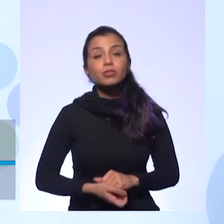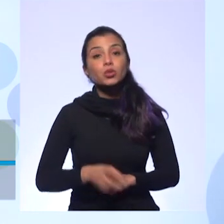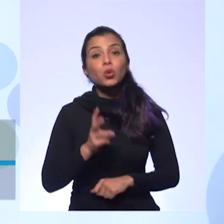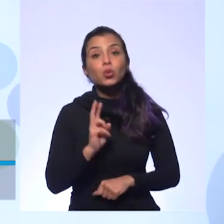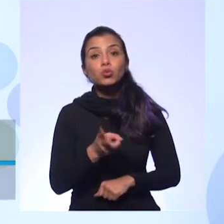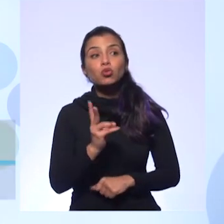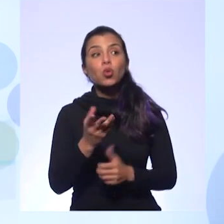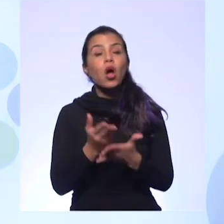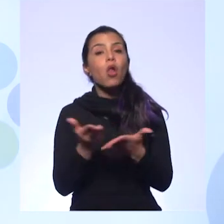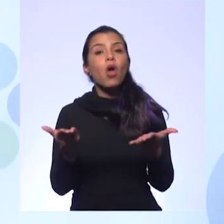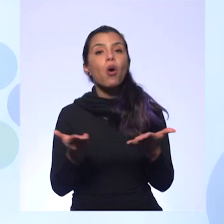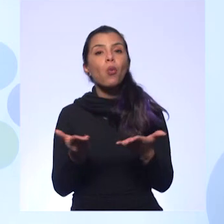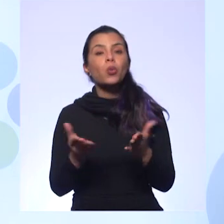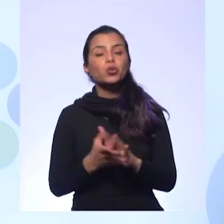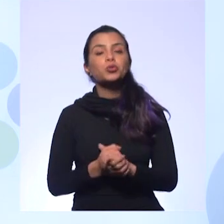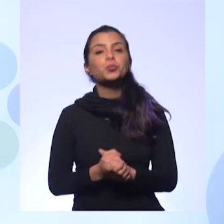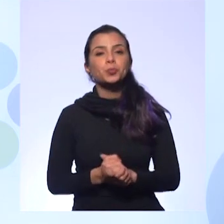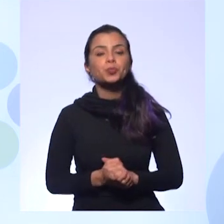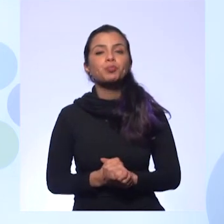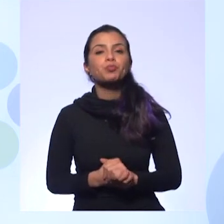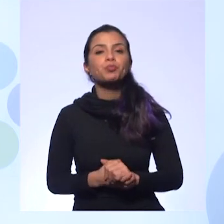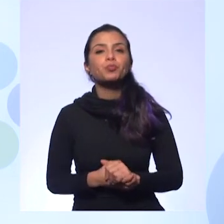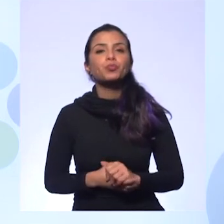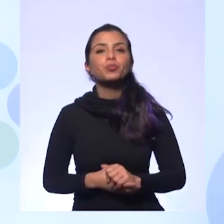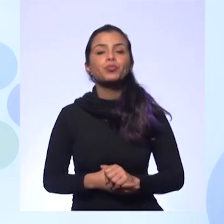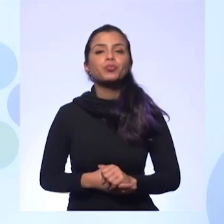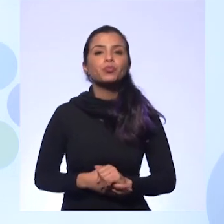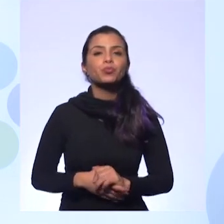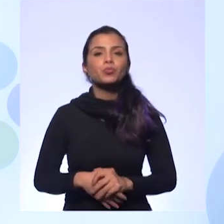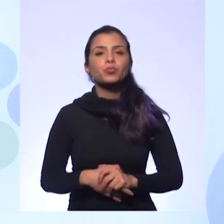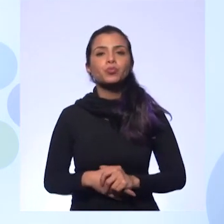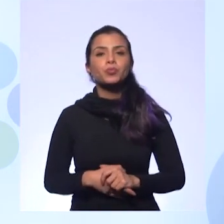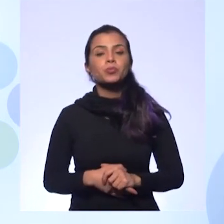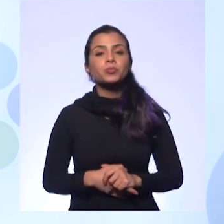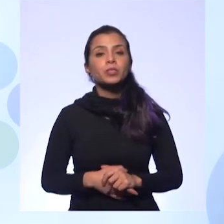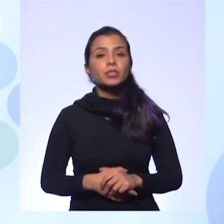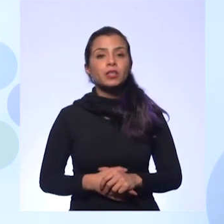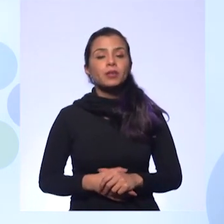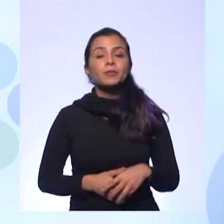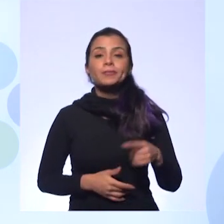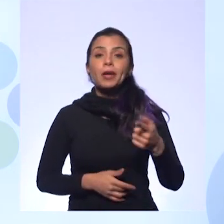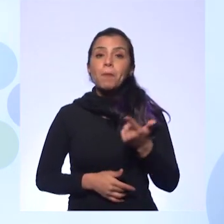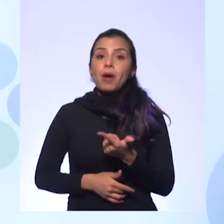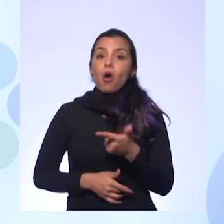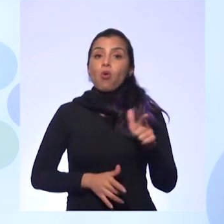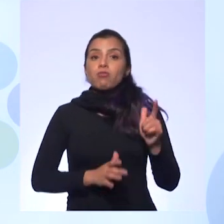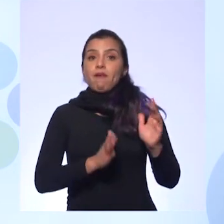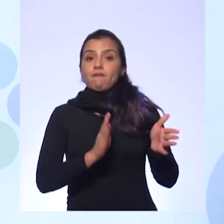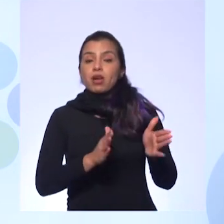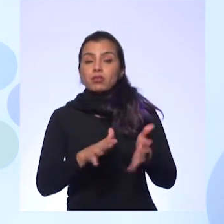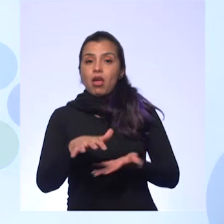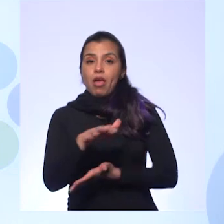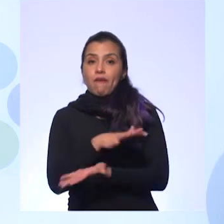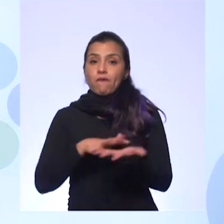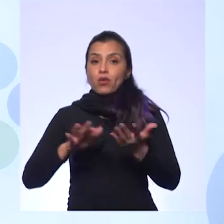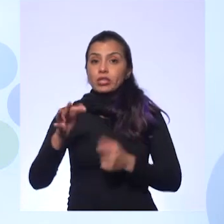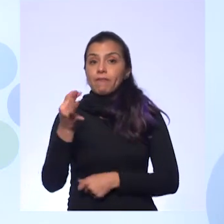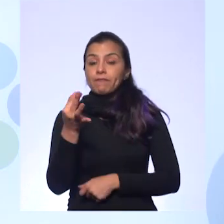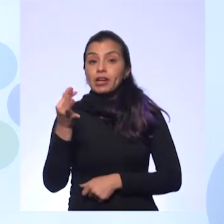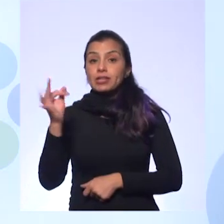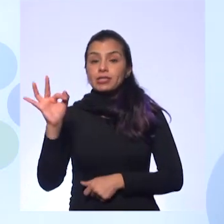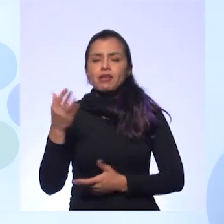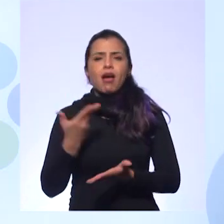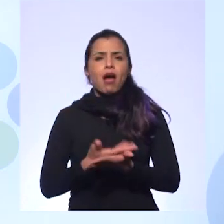aí a nossa aula, esse momento da Convenção Nacional é uma outra fase da Revolução Francesa, né? A gente falou na